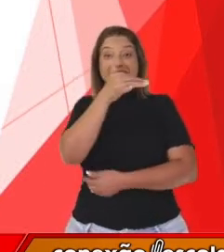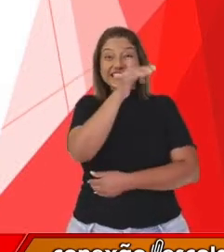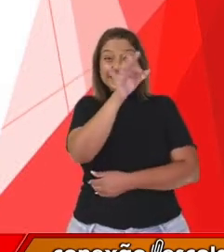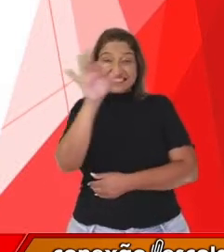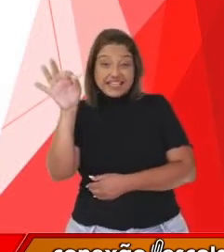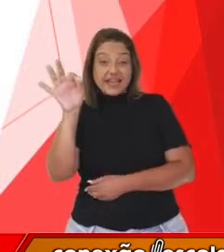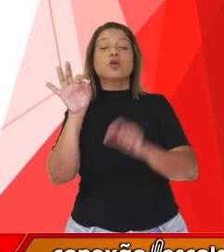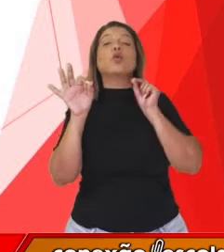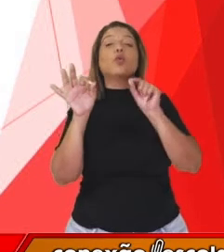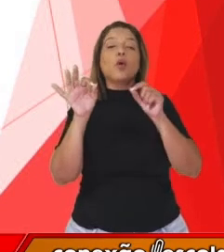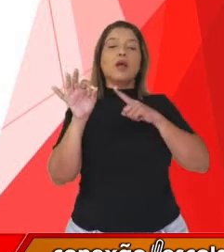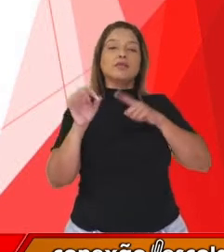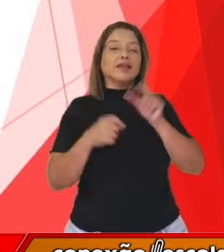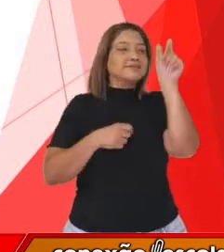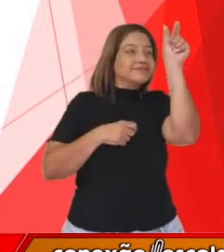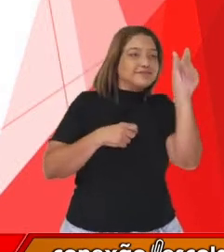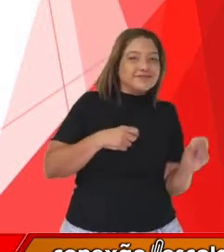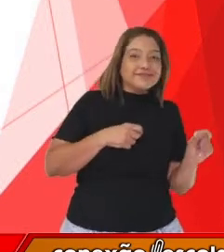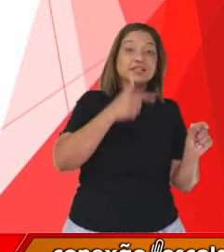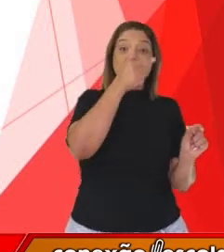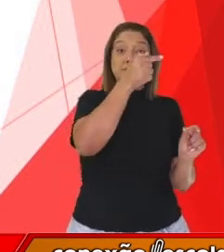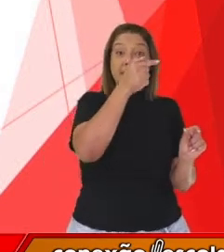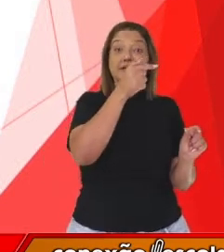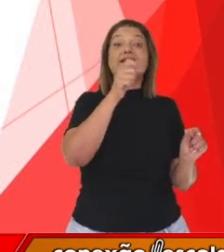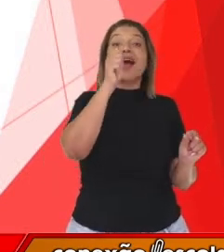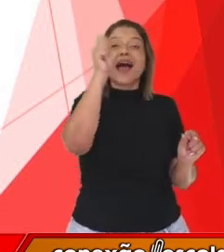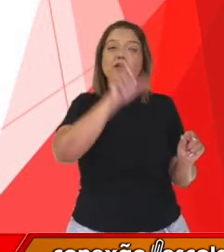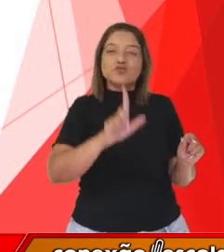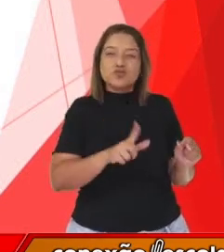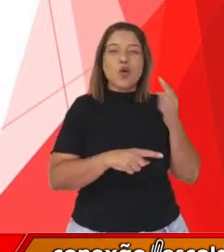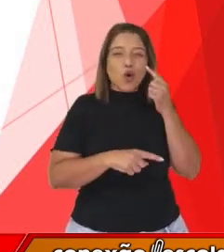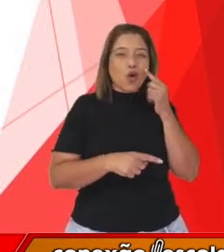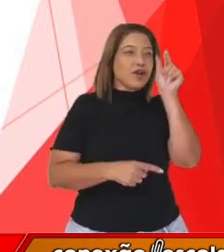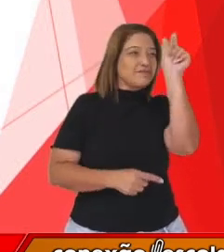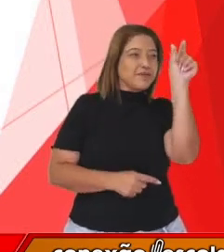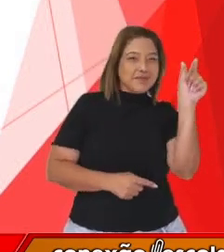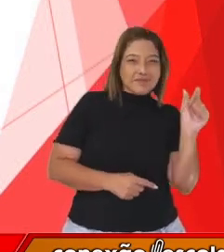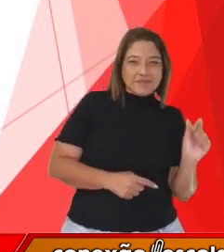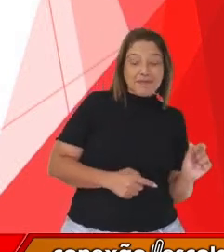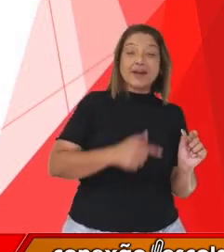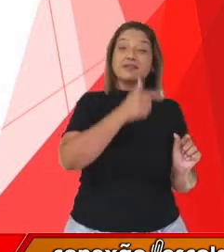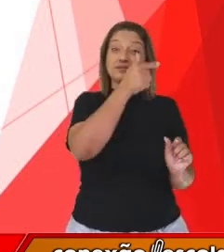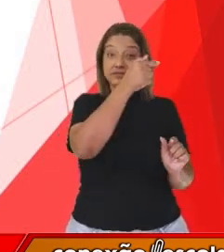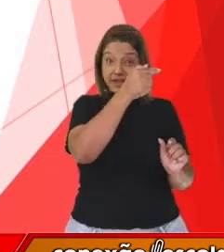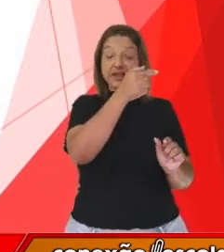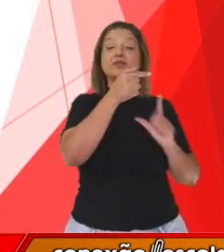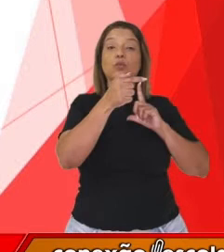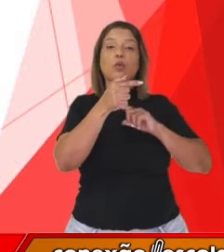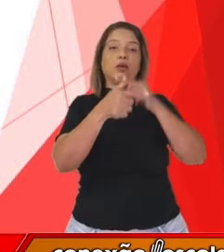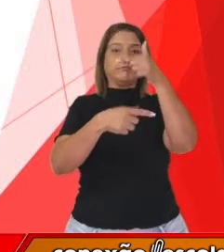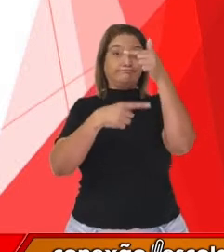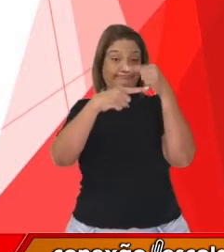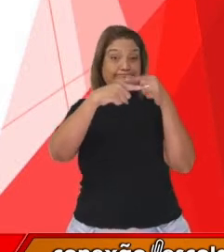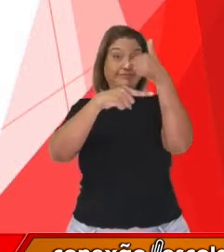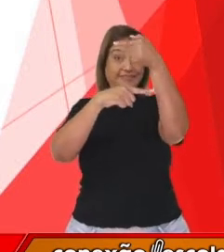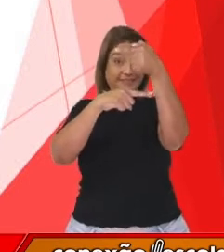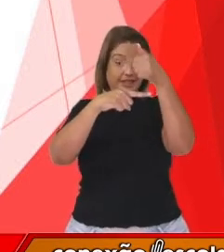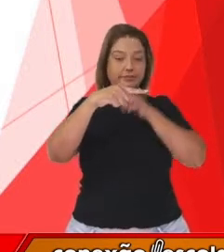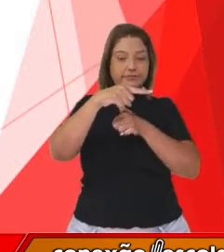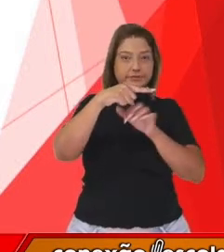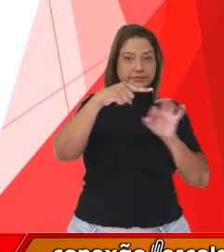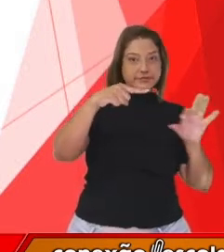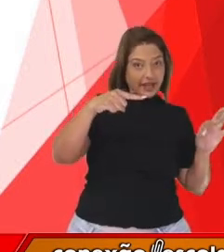nós sombreamos 7 delas, ou seja, 7 centésimos.